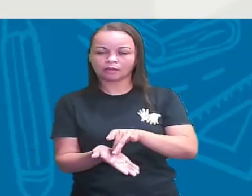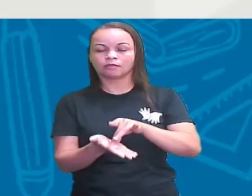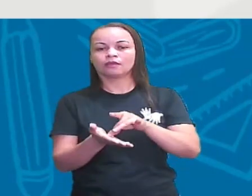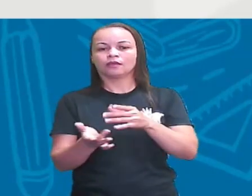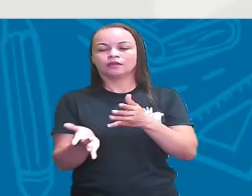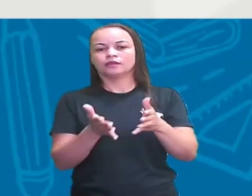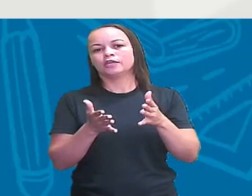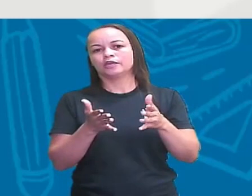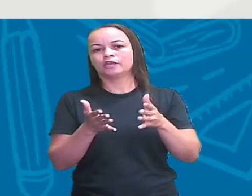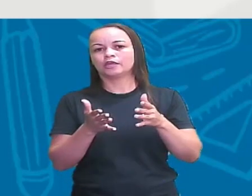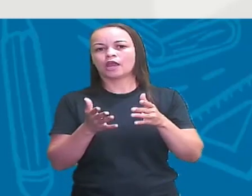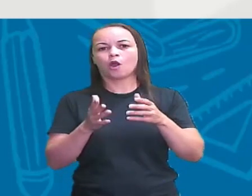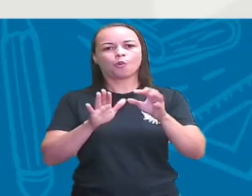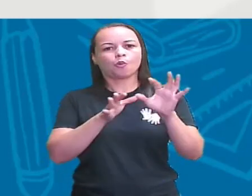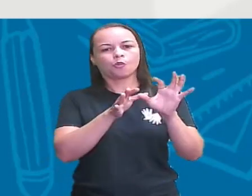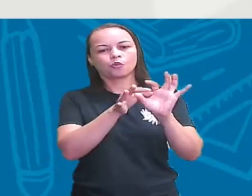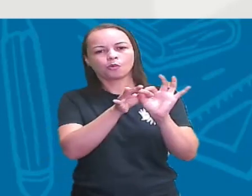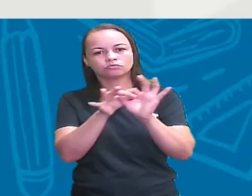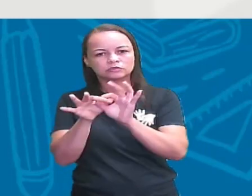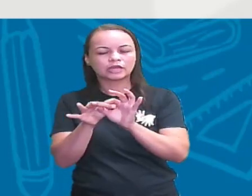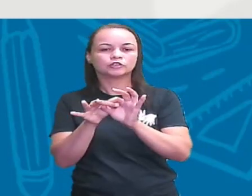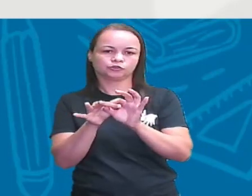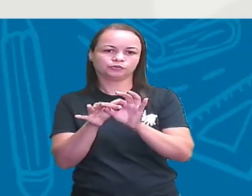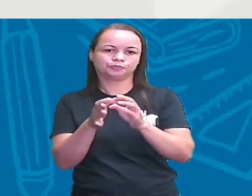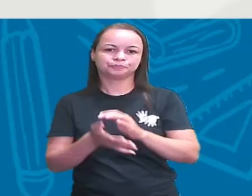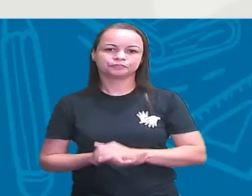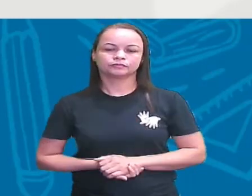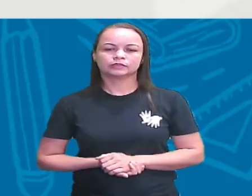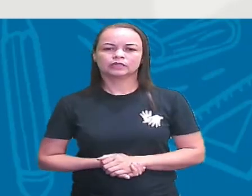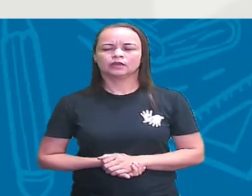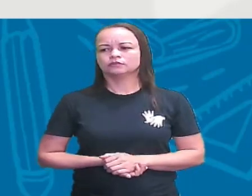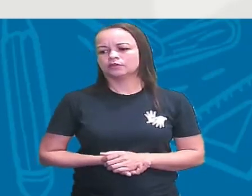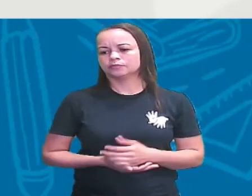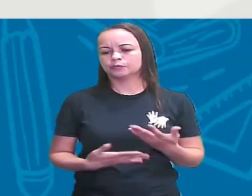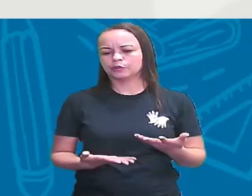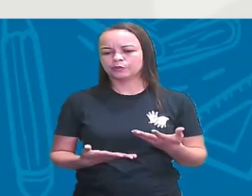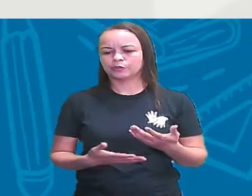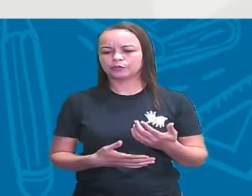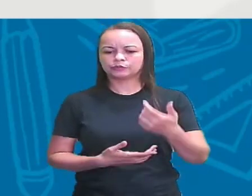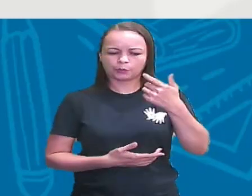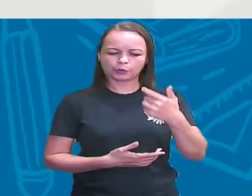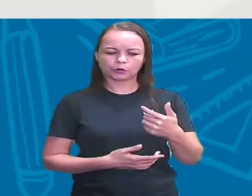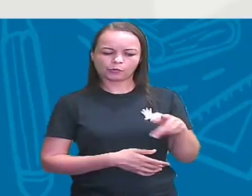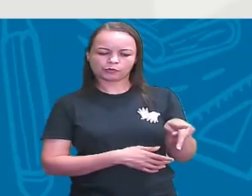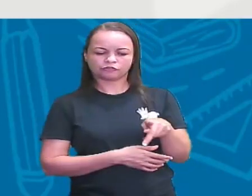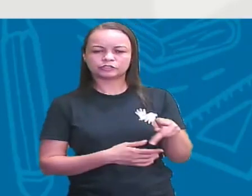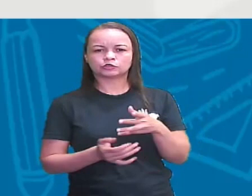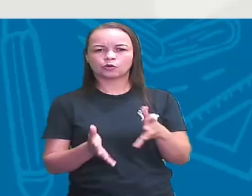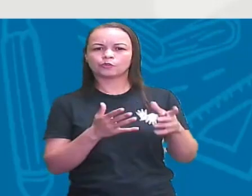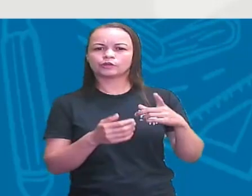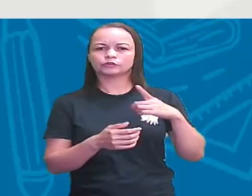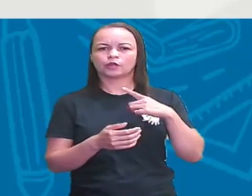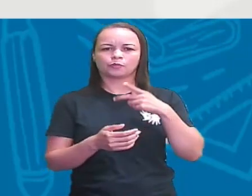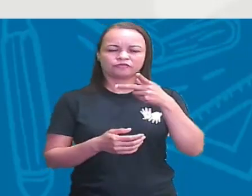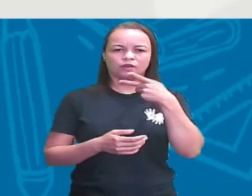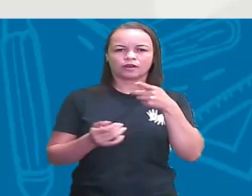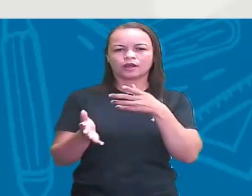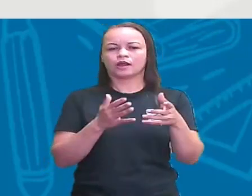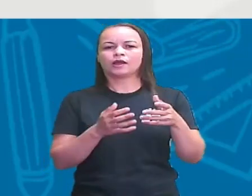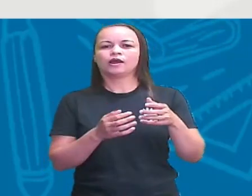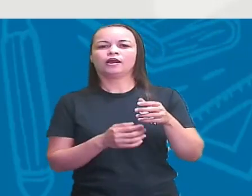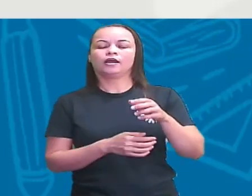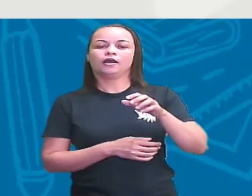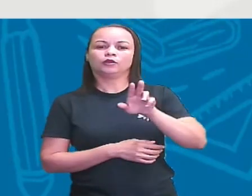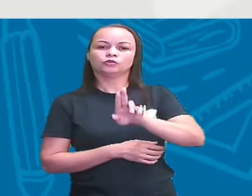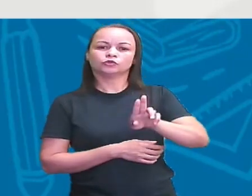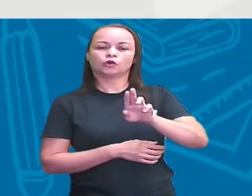contexto pedido, né? Então eu tenho por hábito, né, parafrasear o Evanildo Bechara, né, o gramático